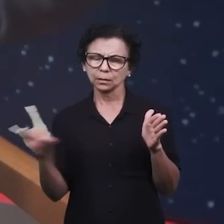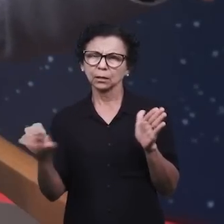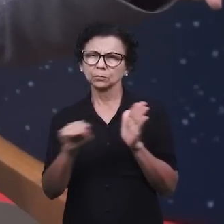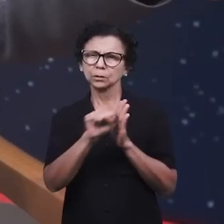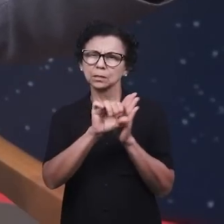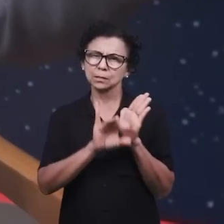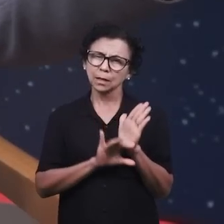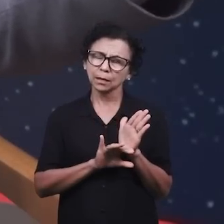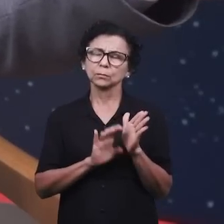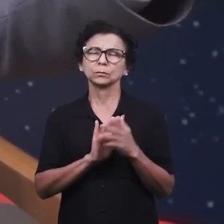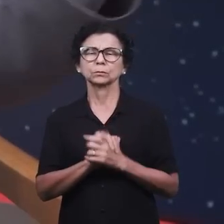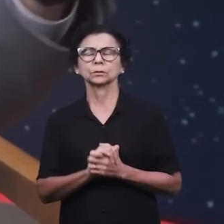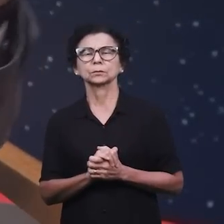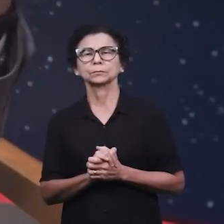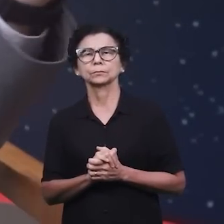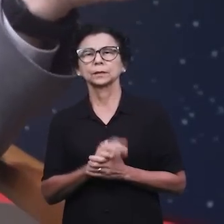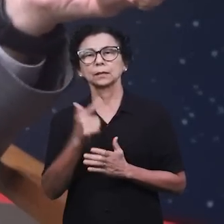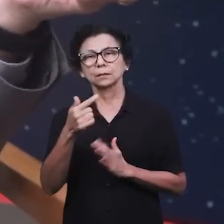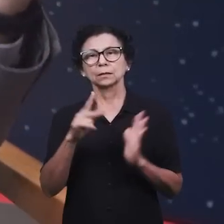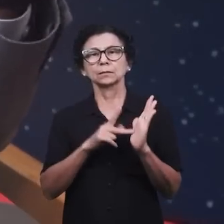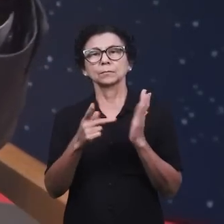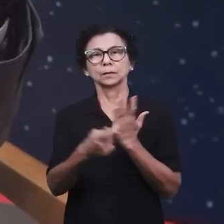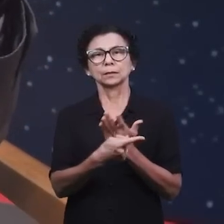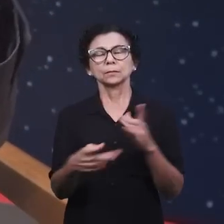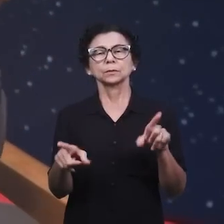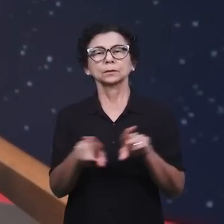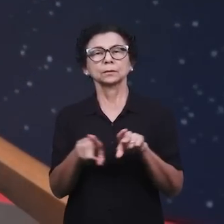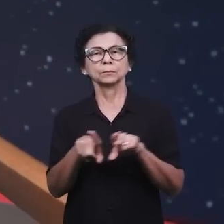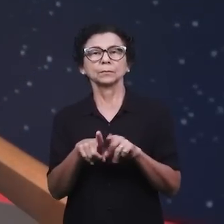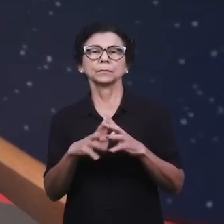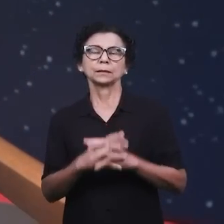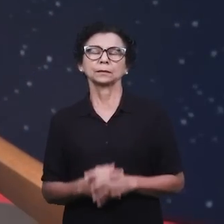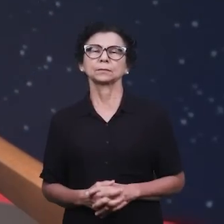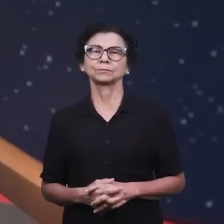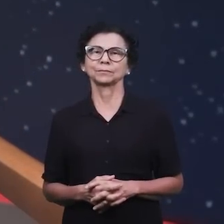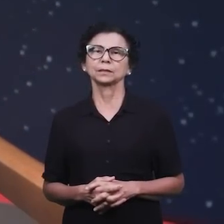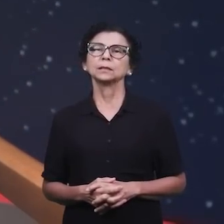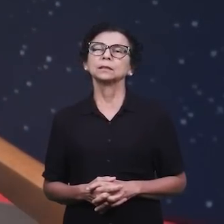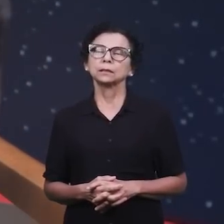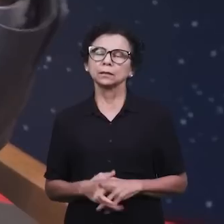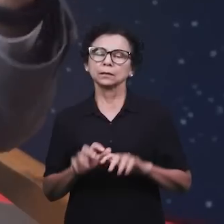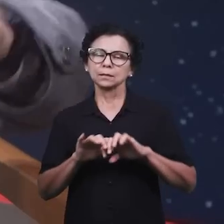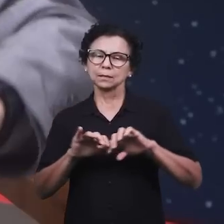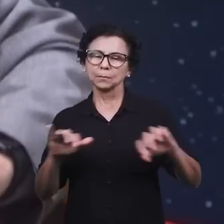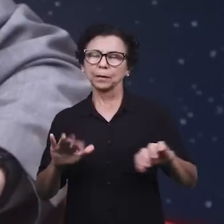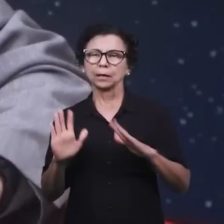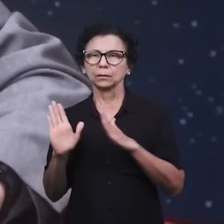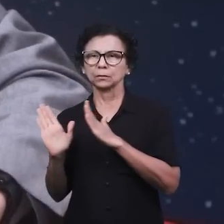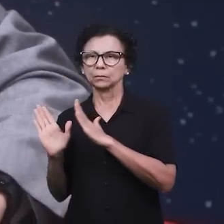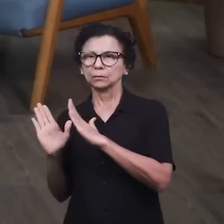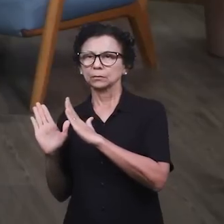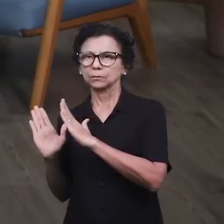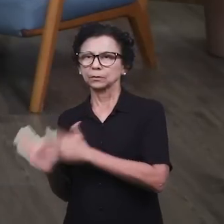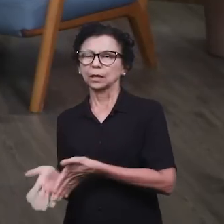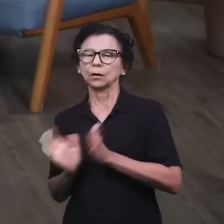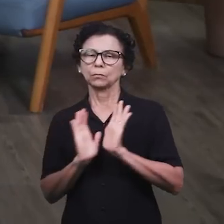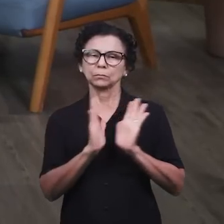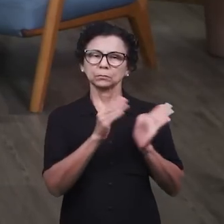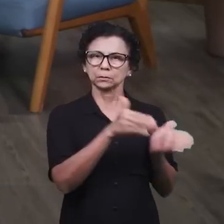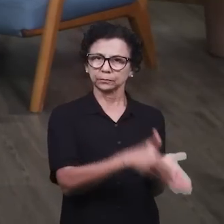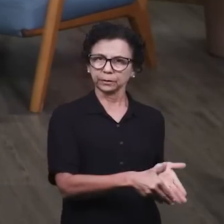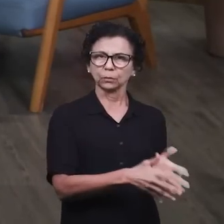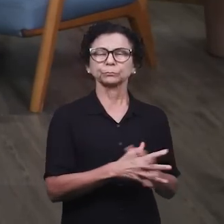profética, porque as 7 cartas do Apocalipse falam de períodos, de fases da igreja